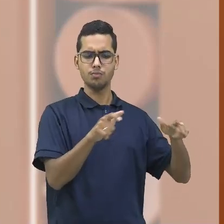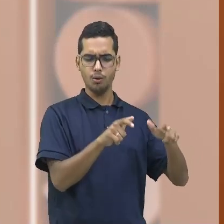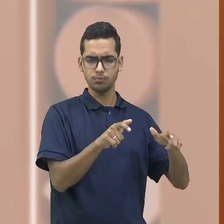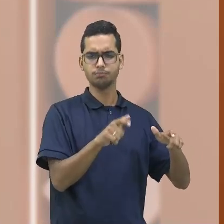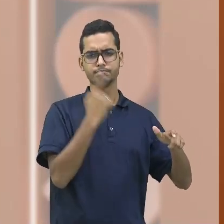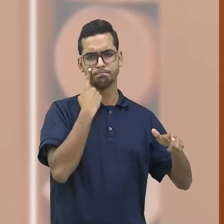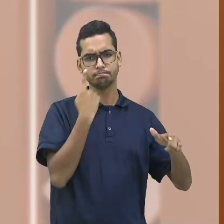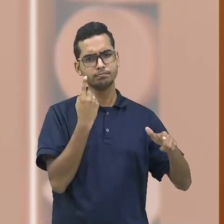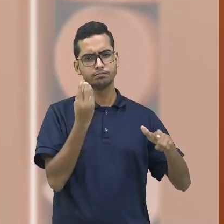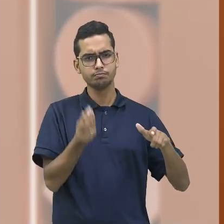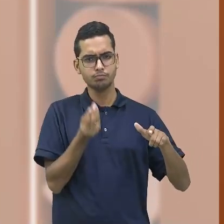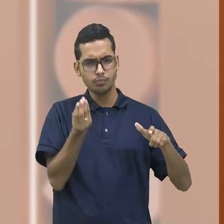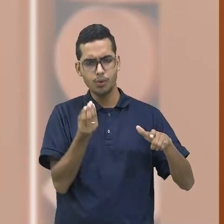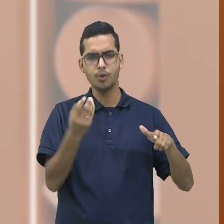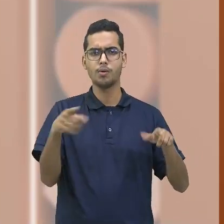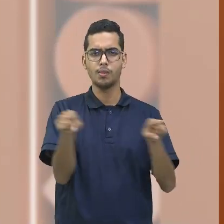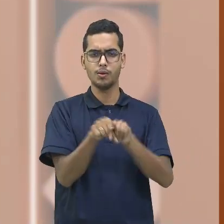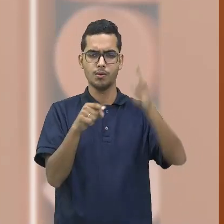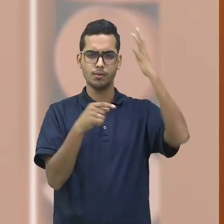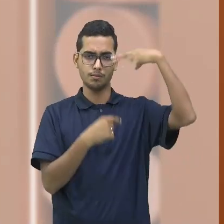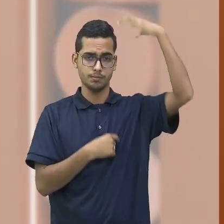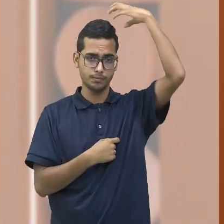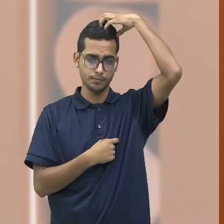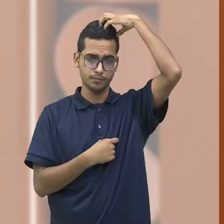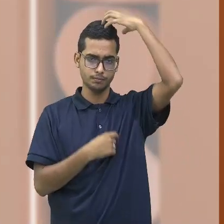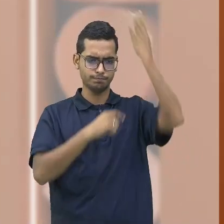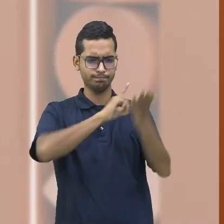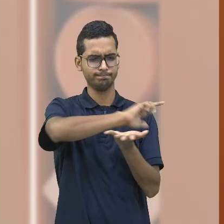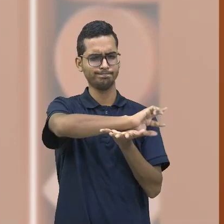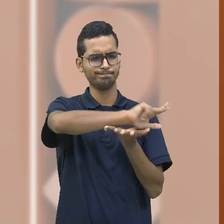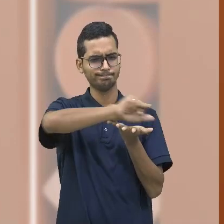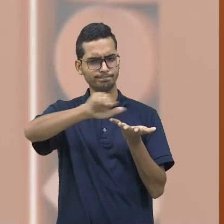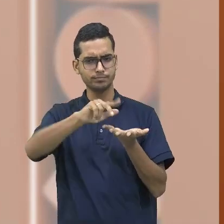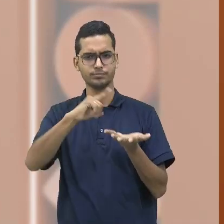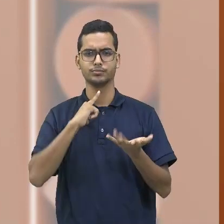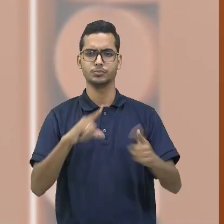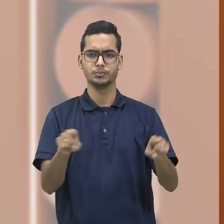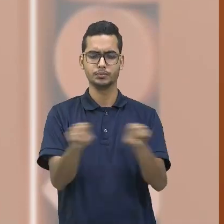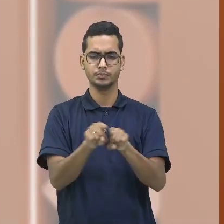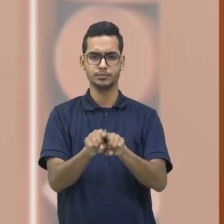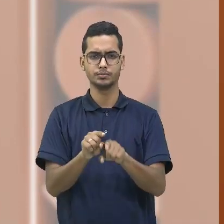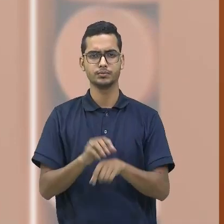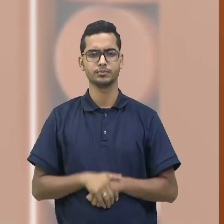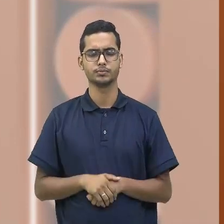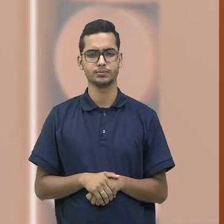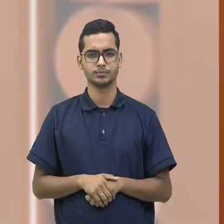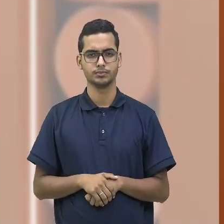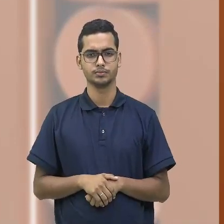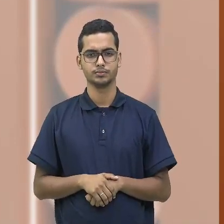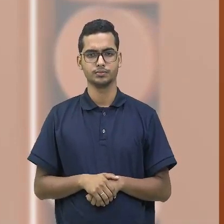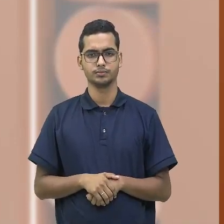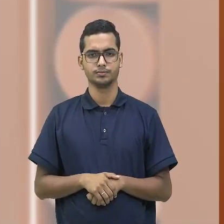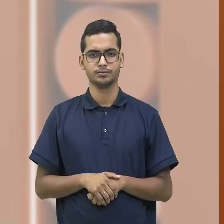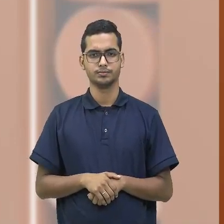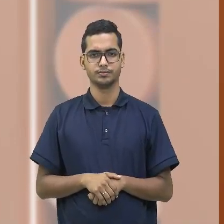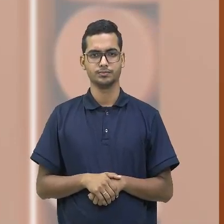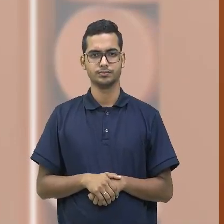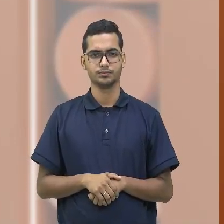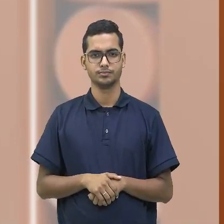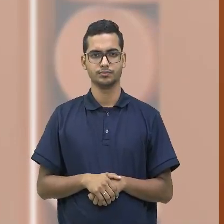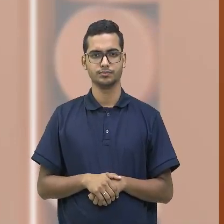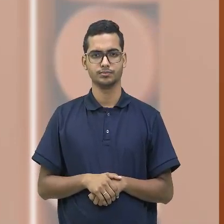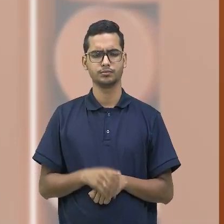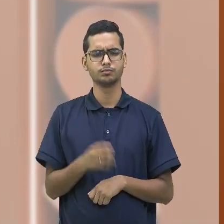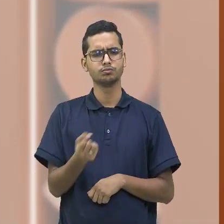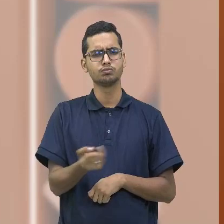considerável de reinos. Então você tem como, por exemplo, o que seria uma miríade? A quantidade de estrelas, né?